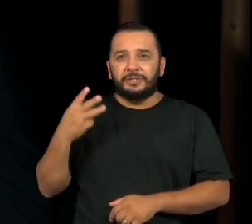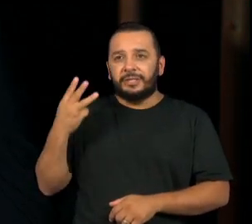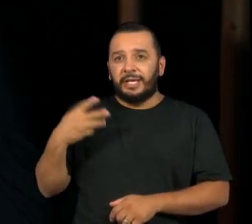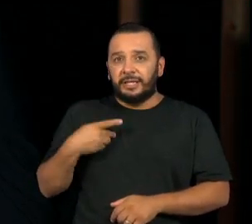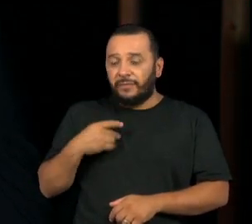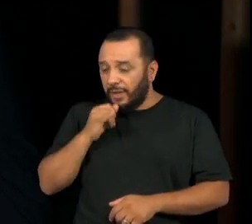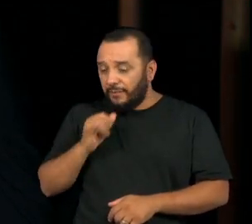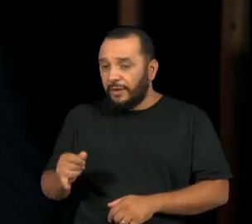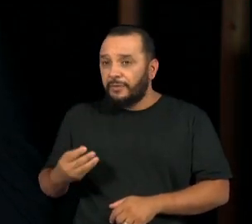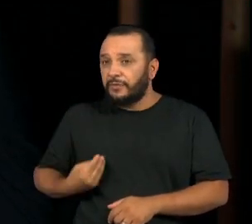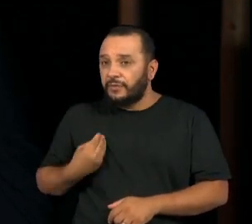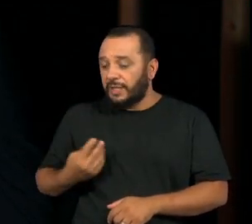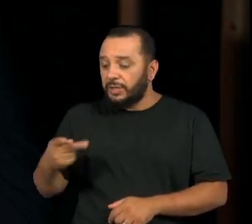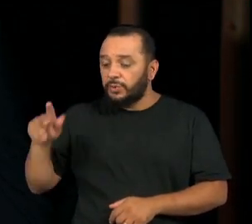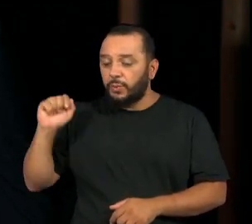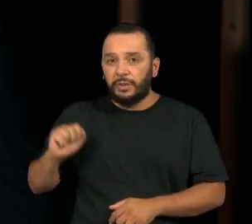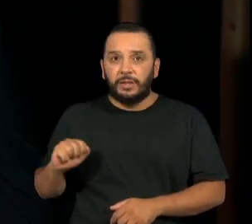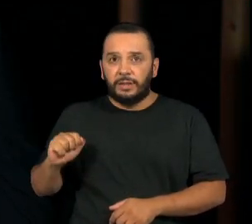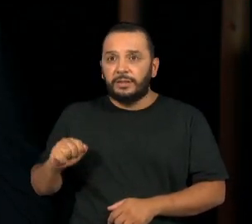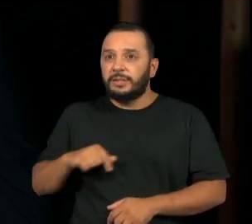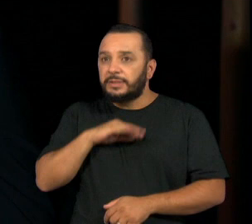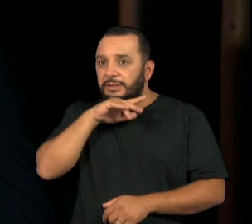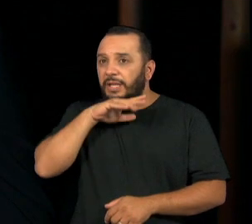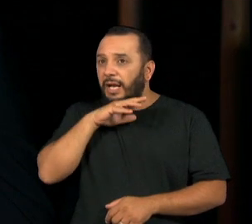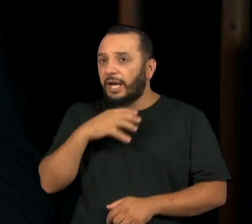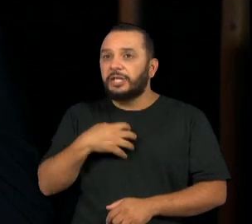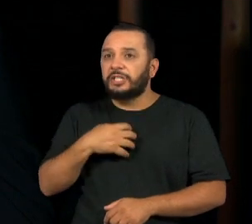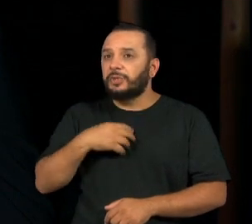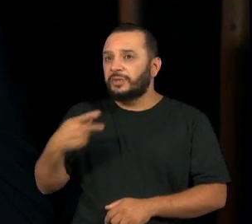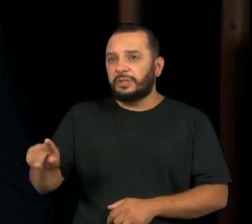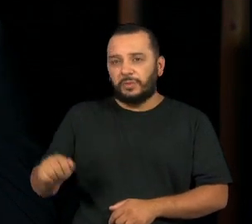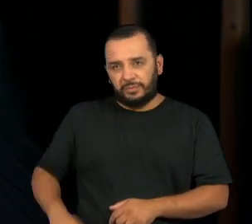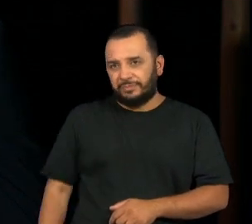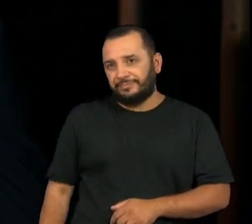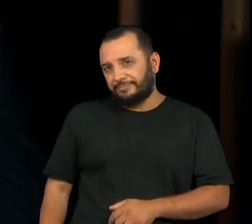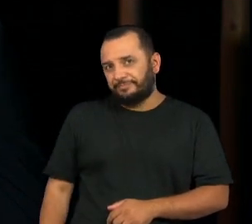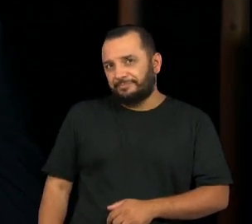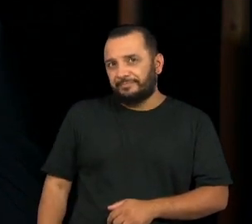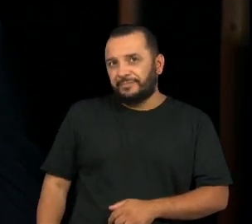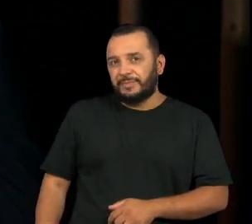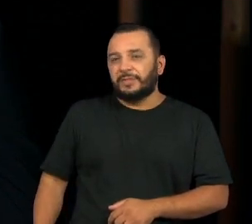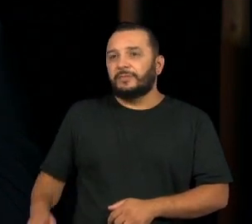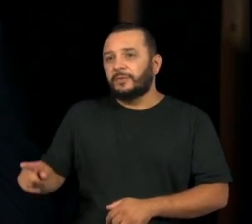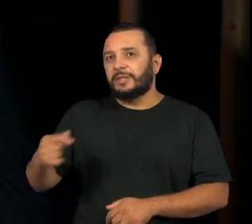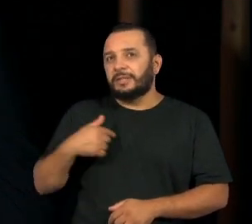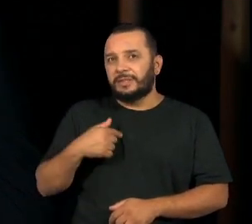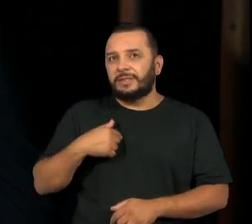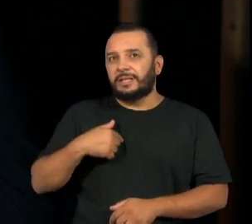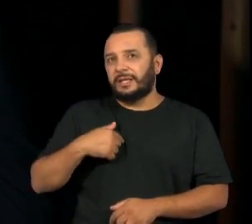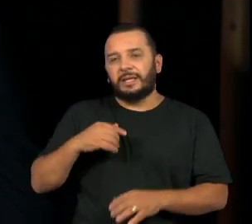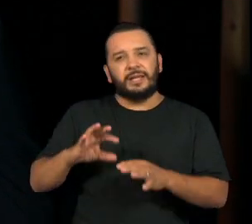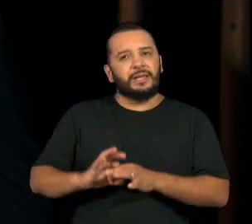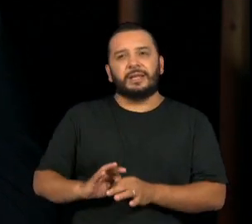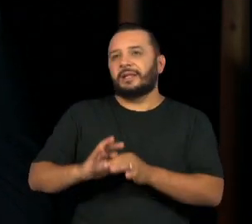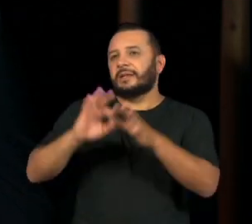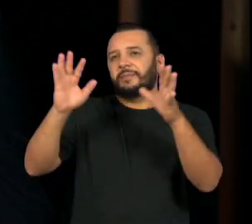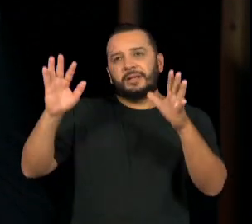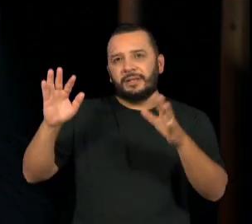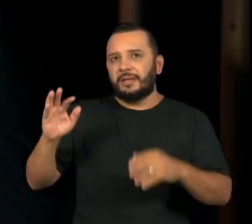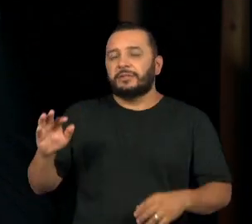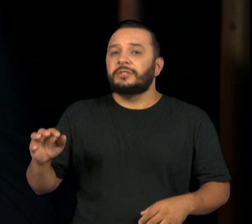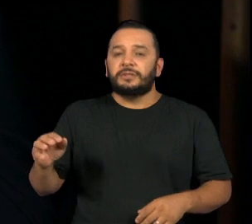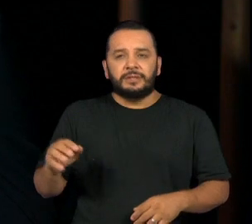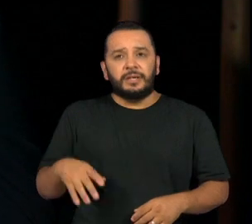falava assim, a vida é sua, estrague-a como quiser. E se enforque na corda da liberdade. Então, eu